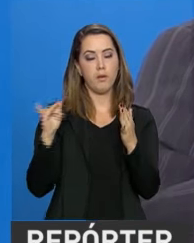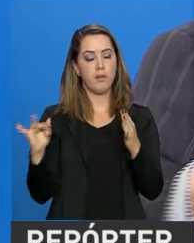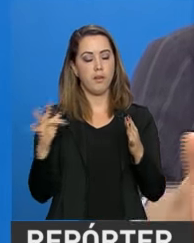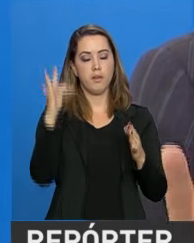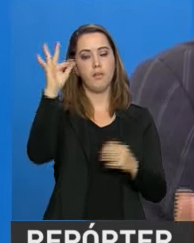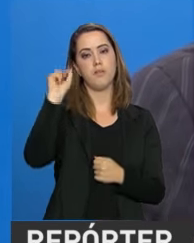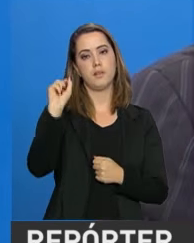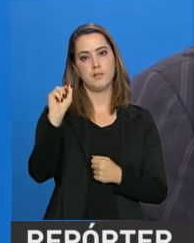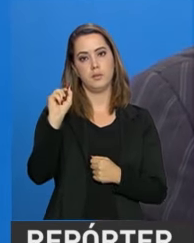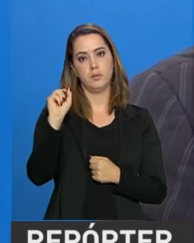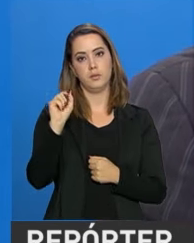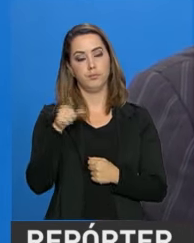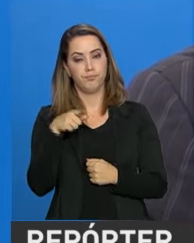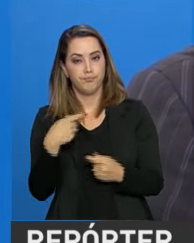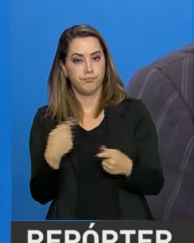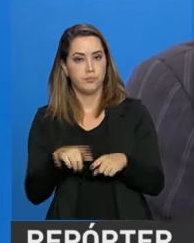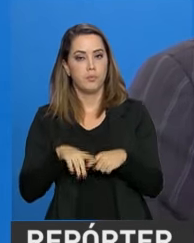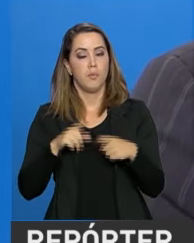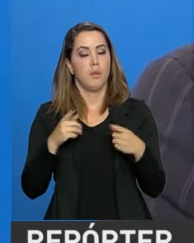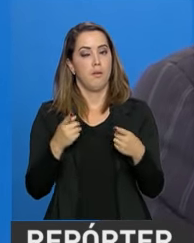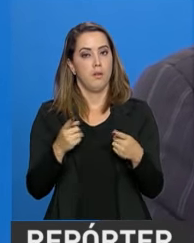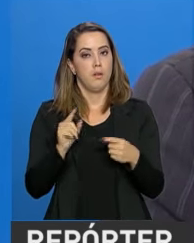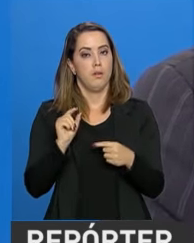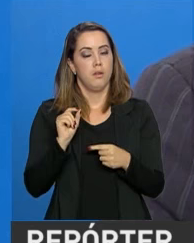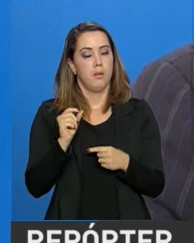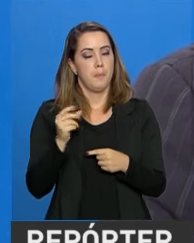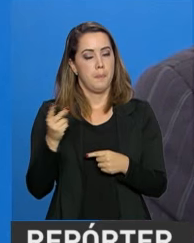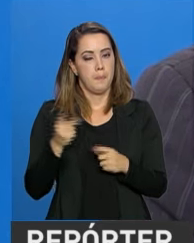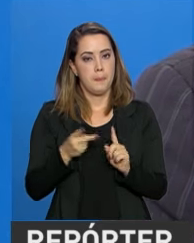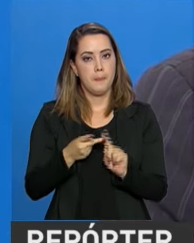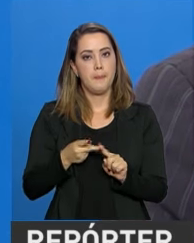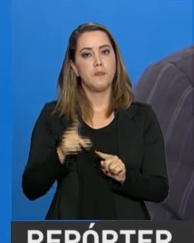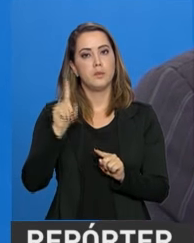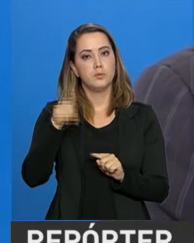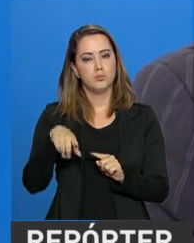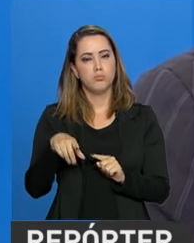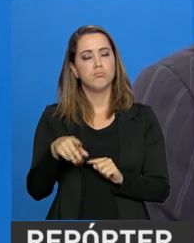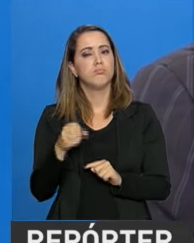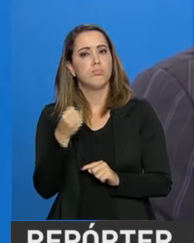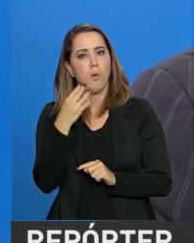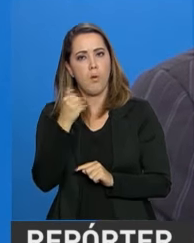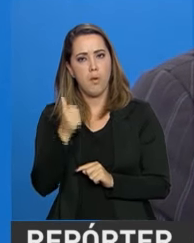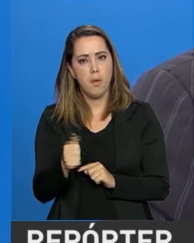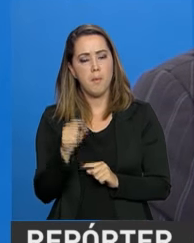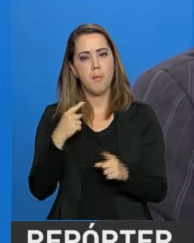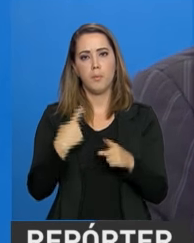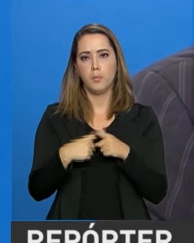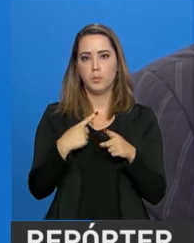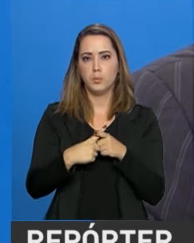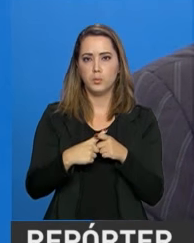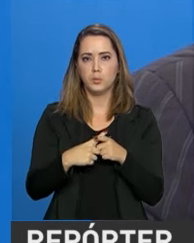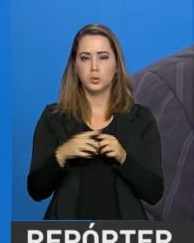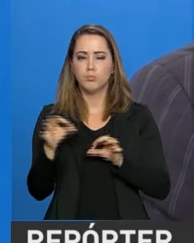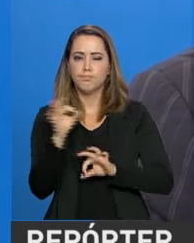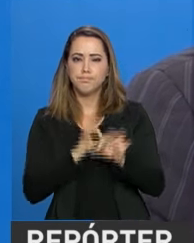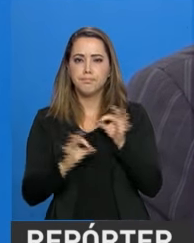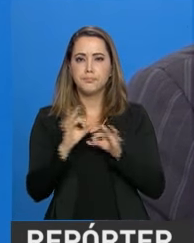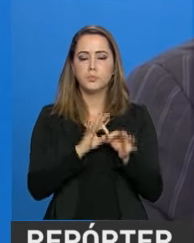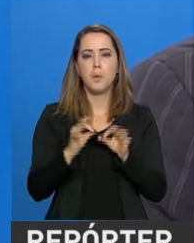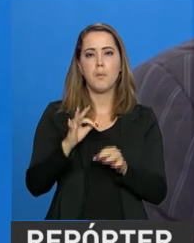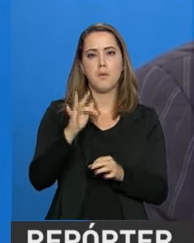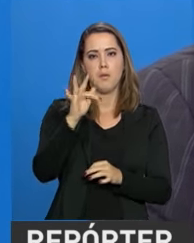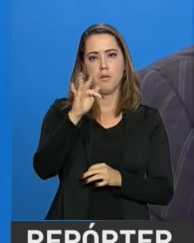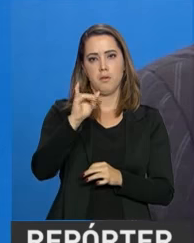as carreiras foram atendidas. Segundo, é conveniente sobre o ponto de vista do ajuste fiscal, nós vamos ter uma variação